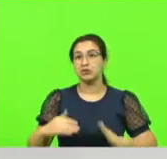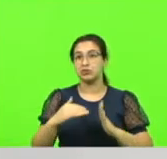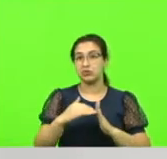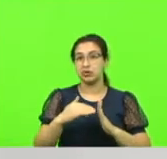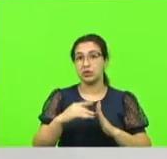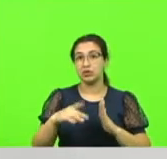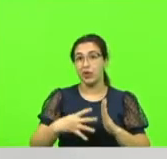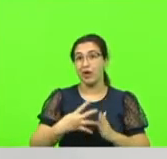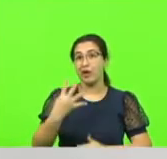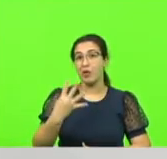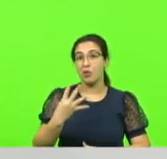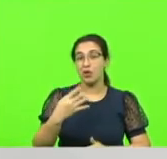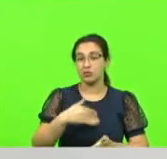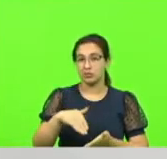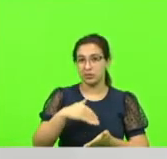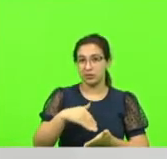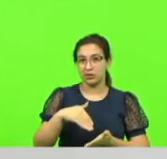secretário,